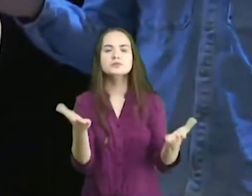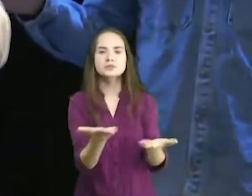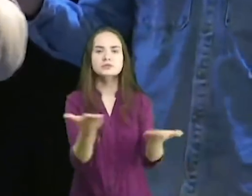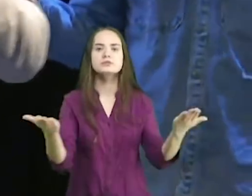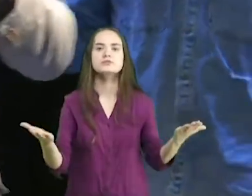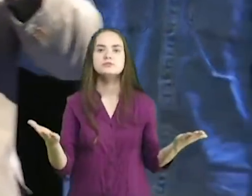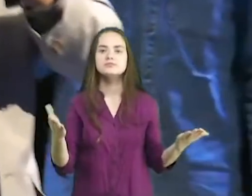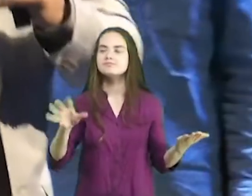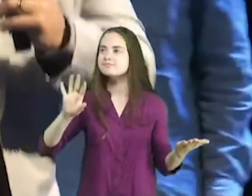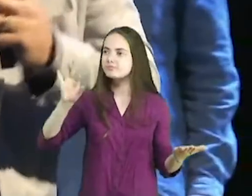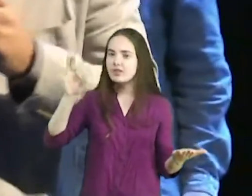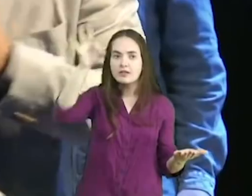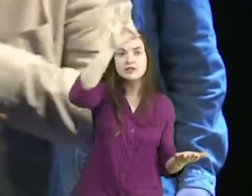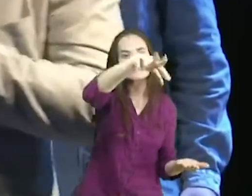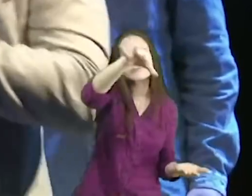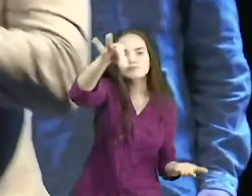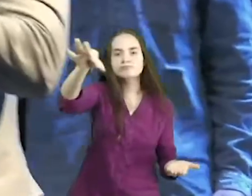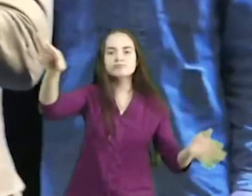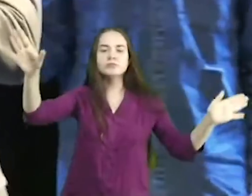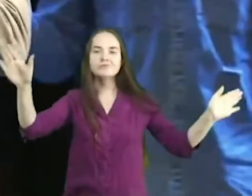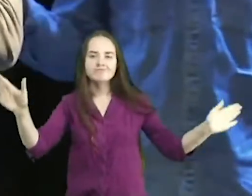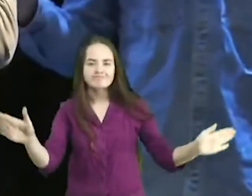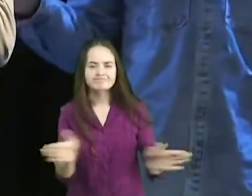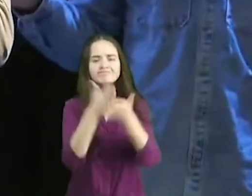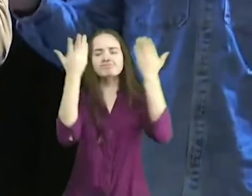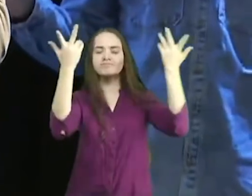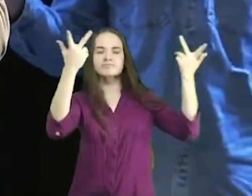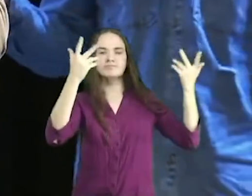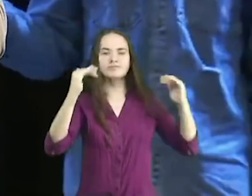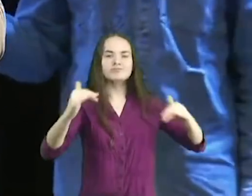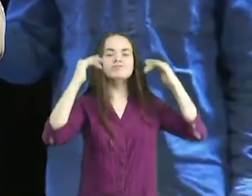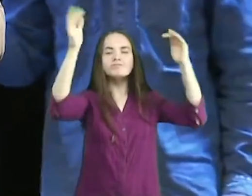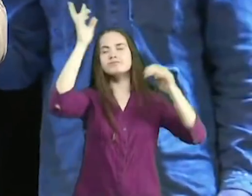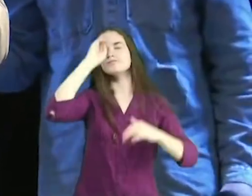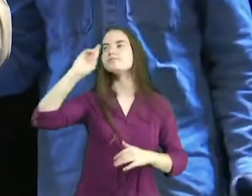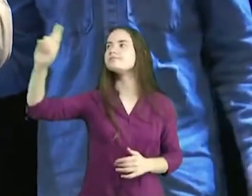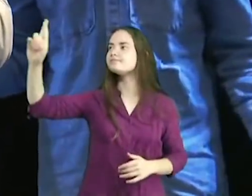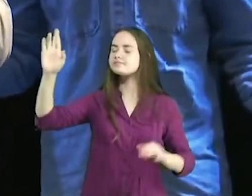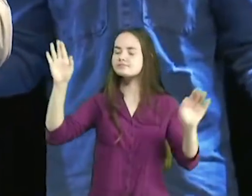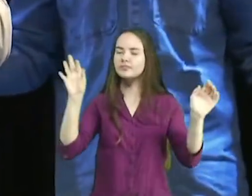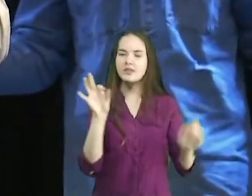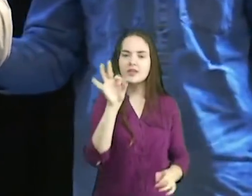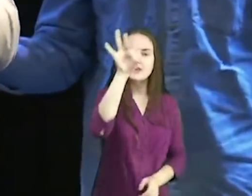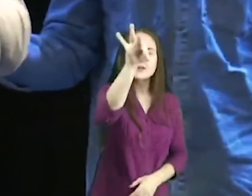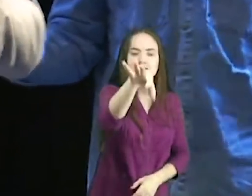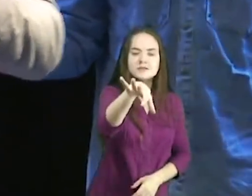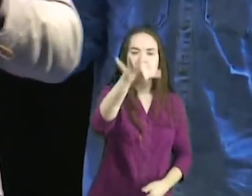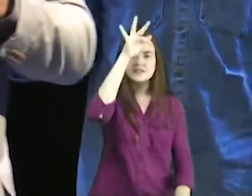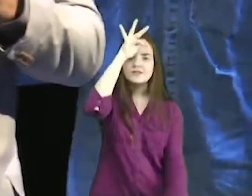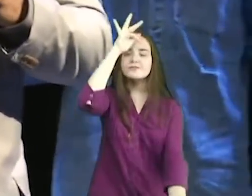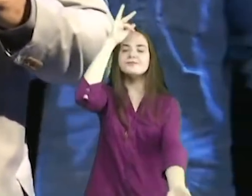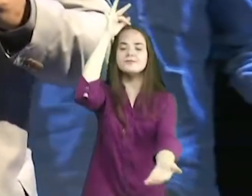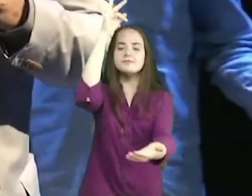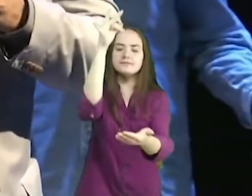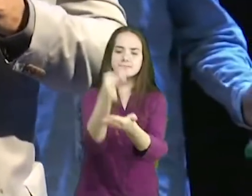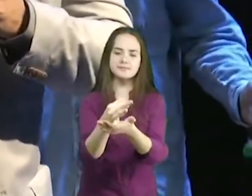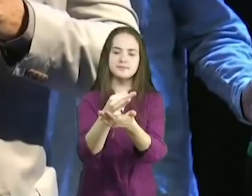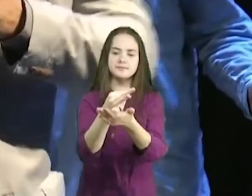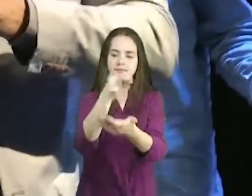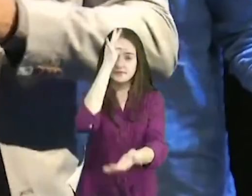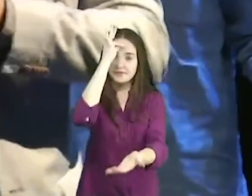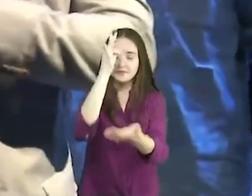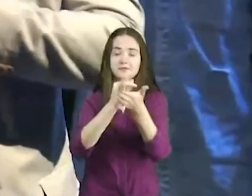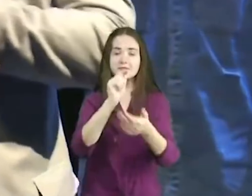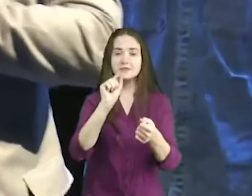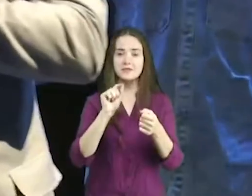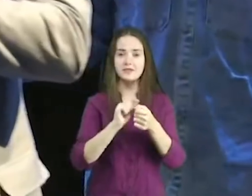a semente do extraordinário, Senhor. A semente dessa fé que faz a